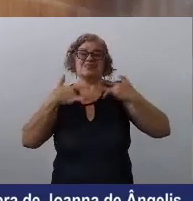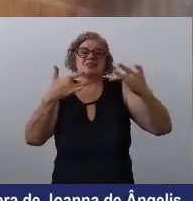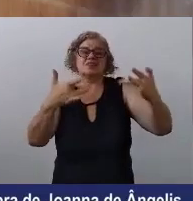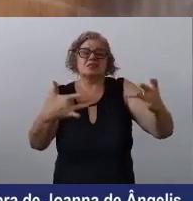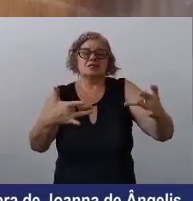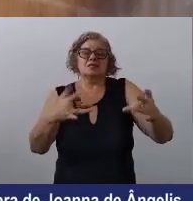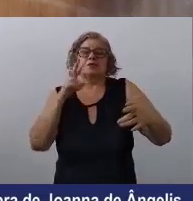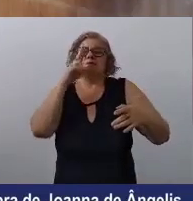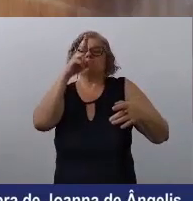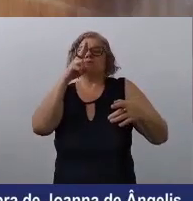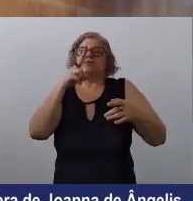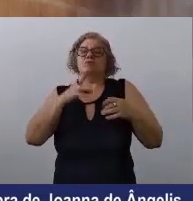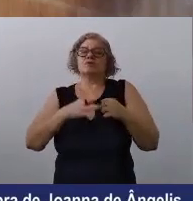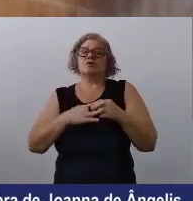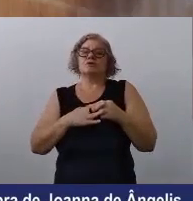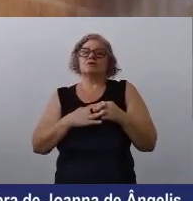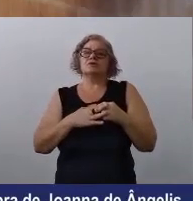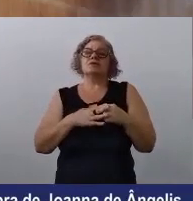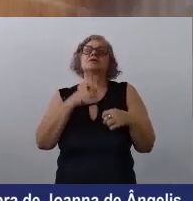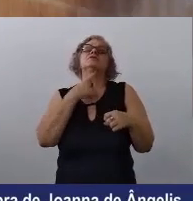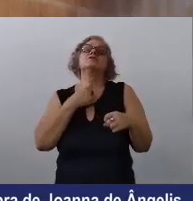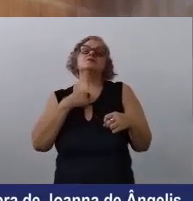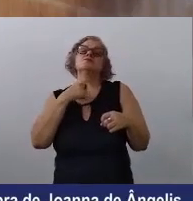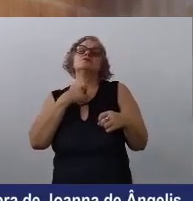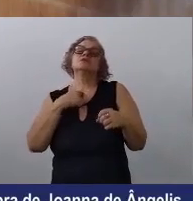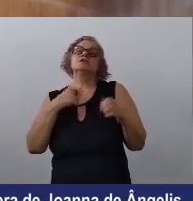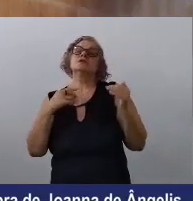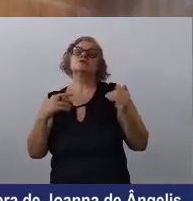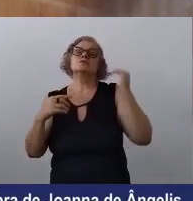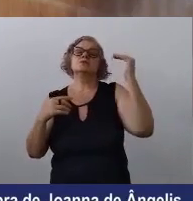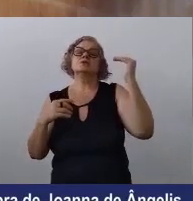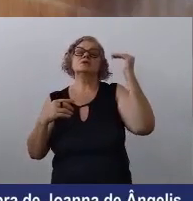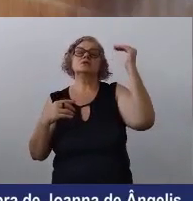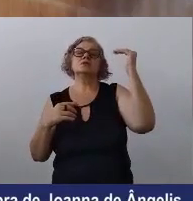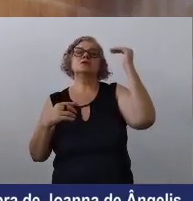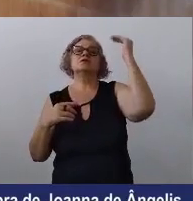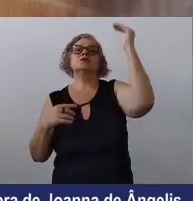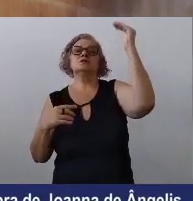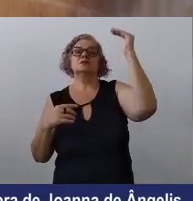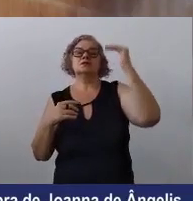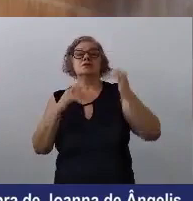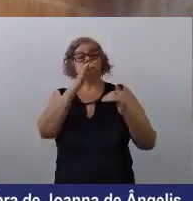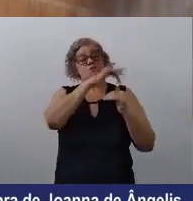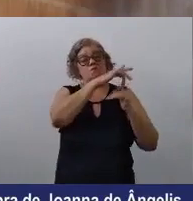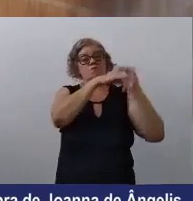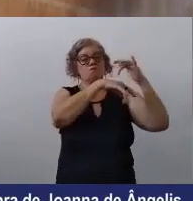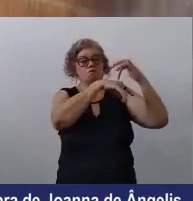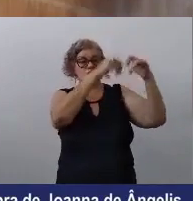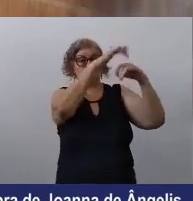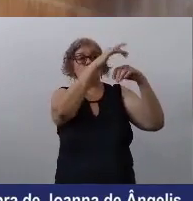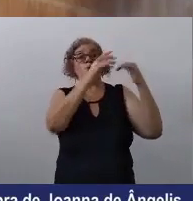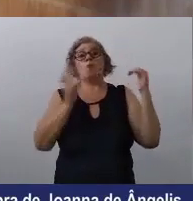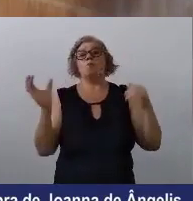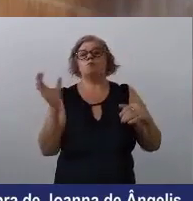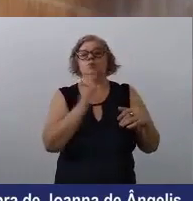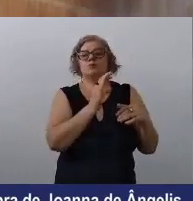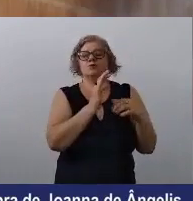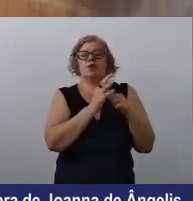dedicação extrema e um desejo de que cresçamos mais rápido do que às vezes nós nos permitimos.